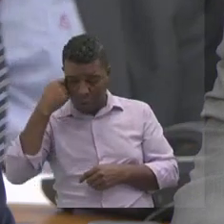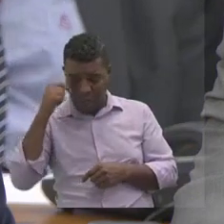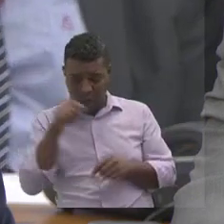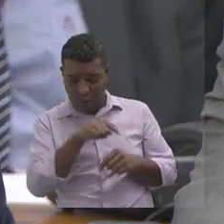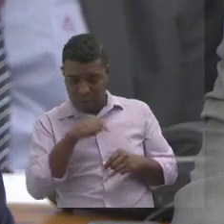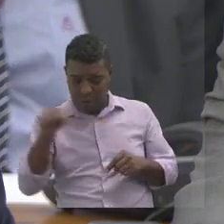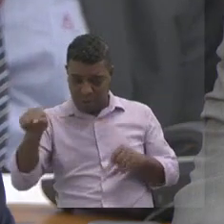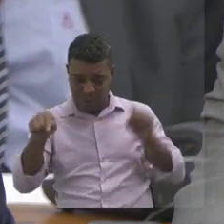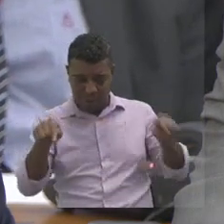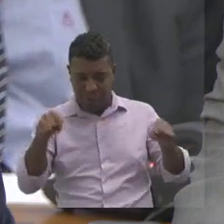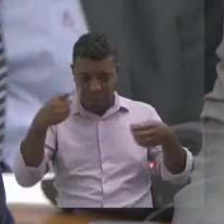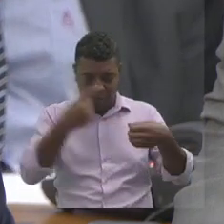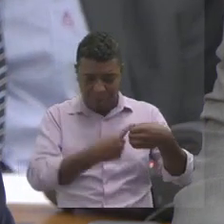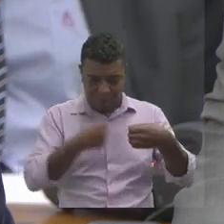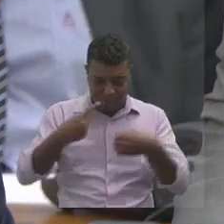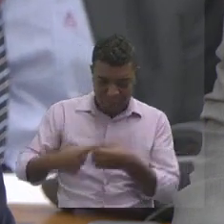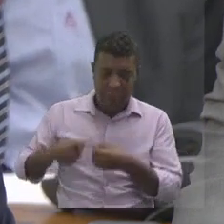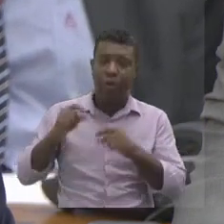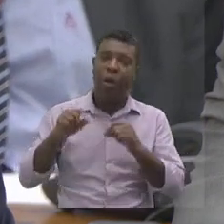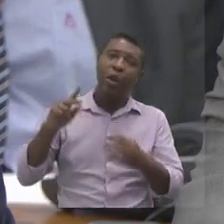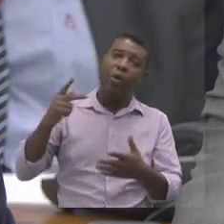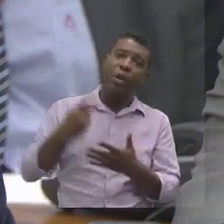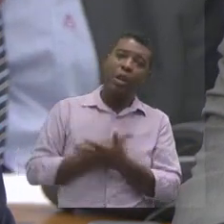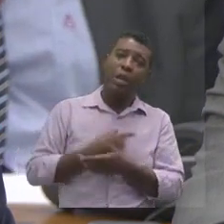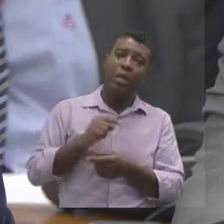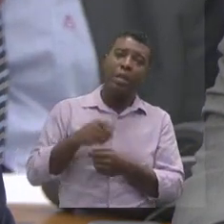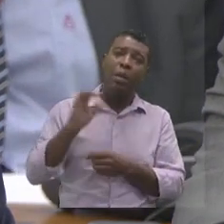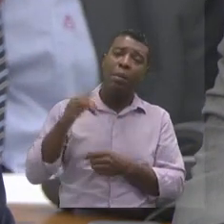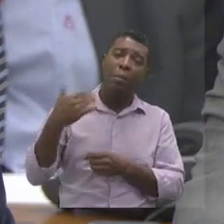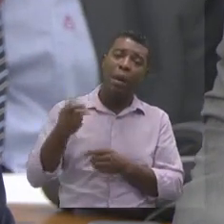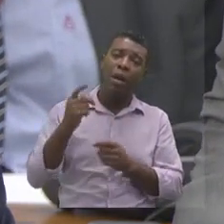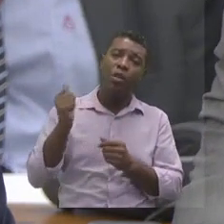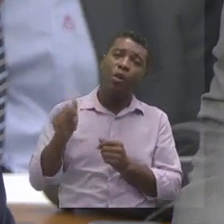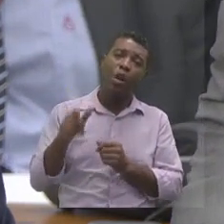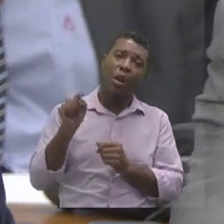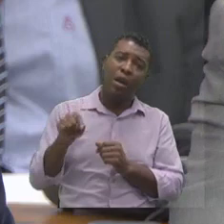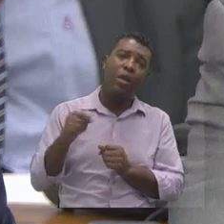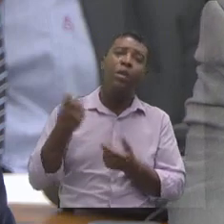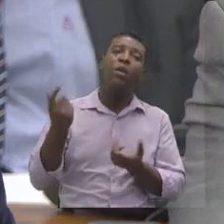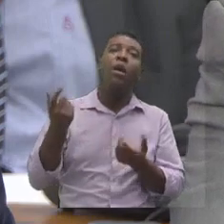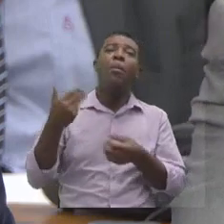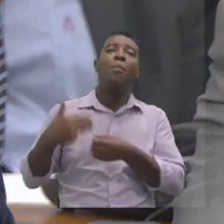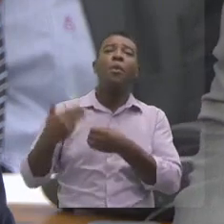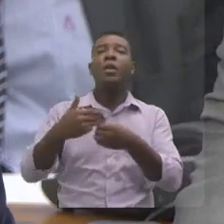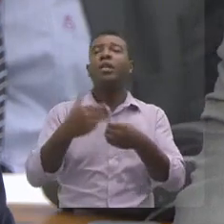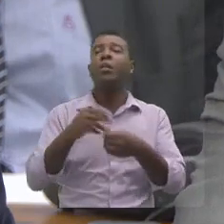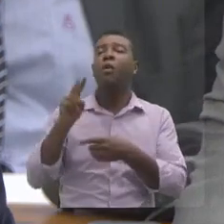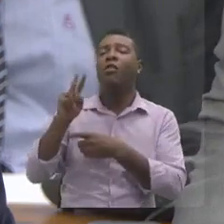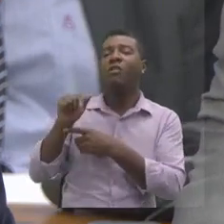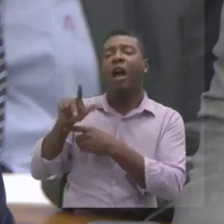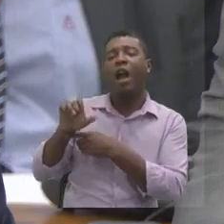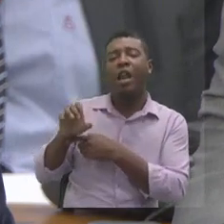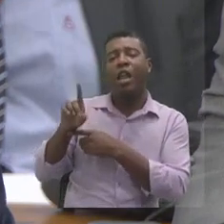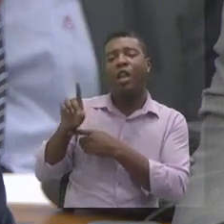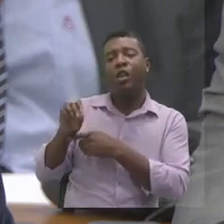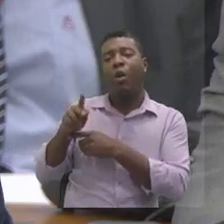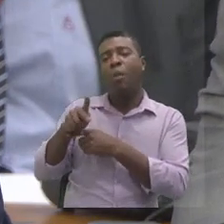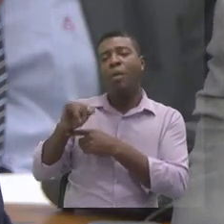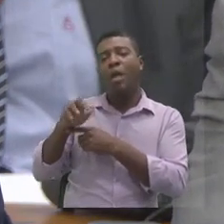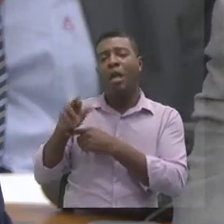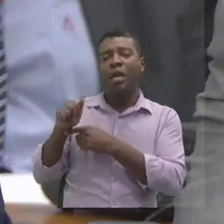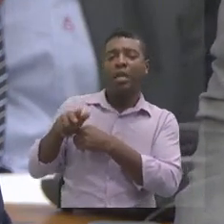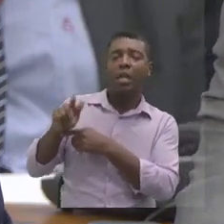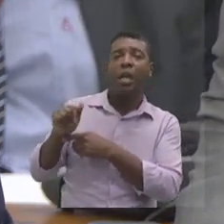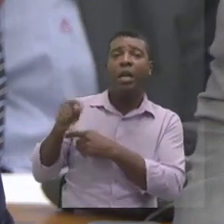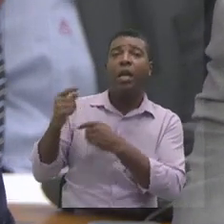dessa marca em 2015 Além disso os municípios da Vale do trabalho do Ipiranga também sofreram consequências que já